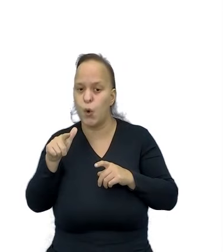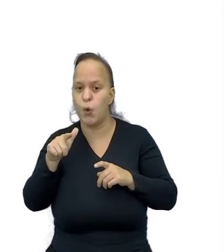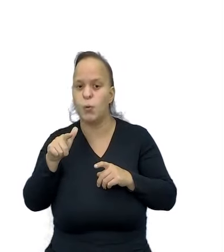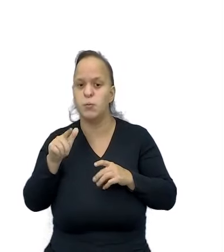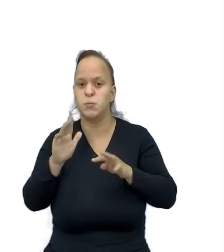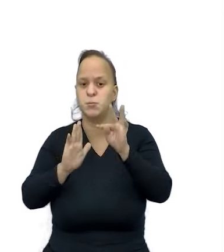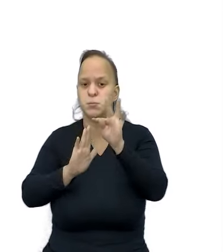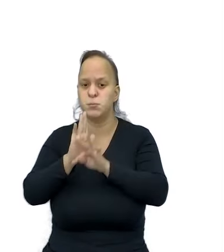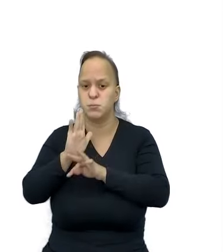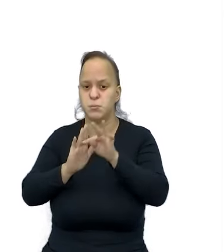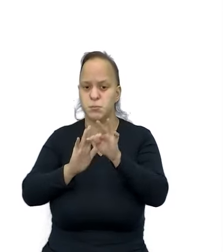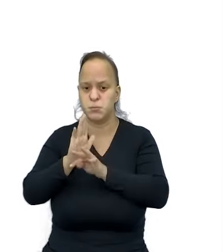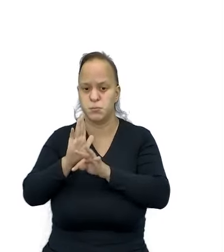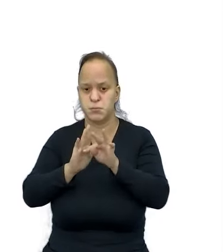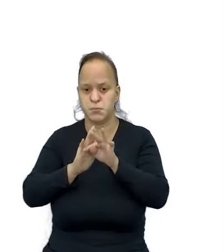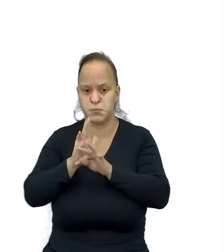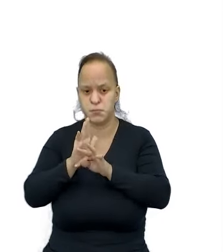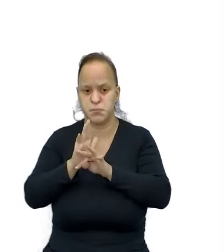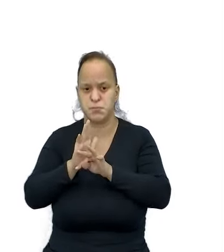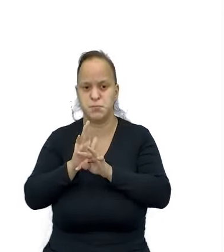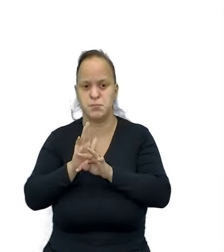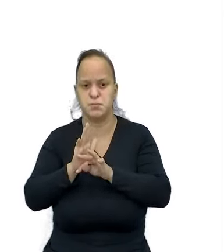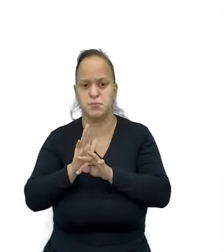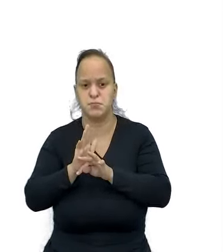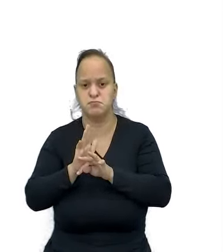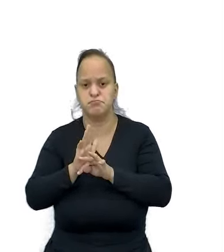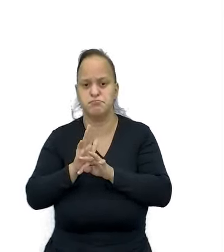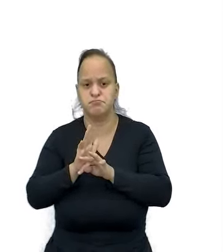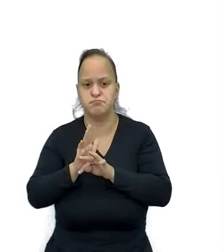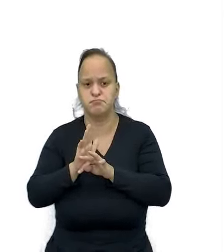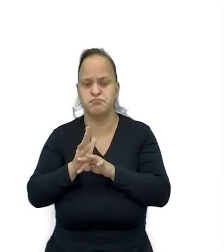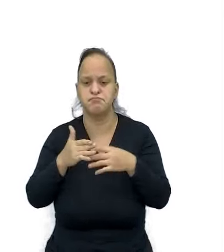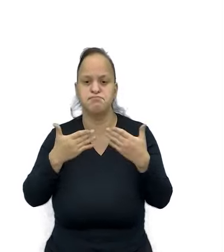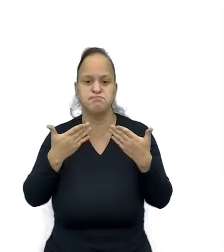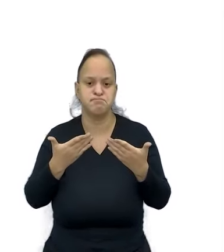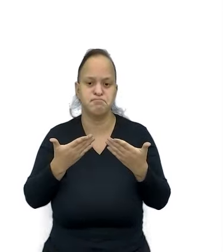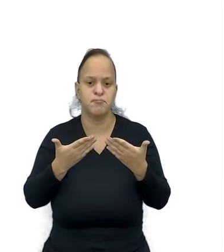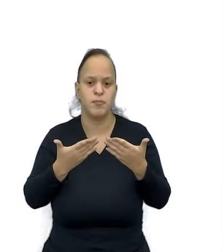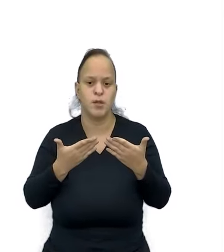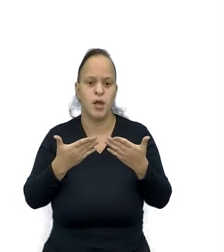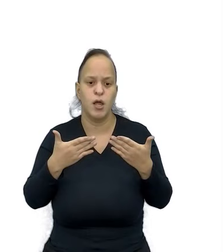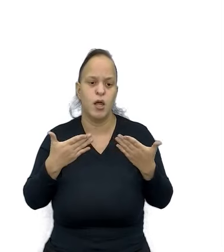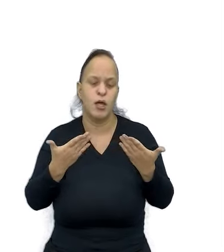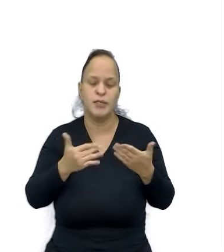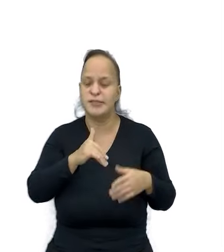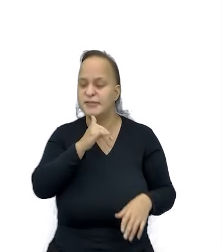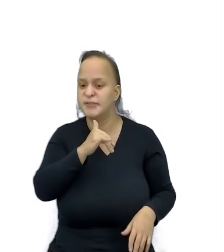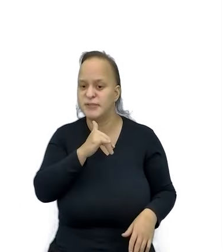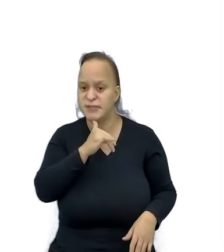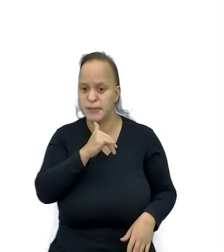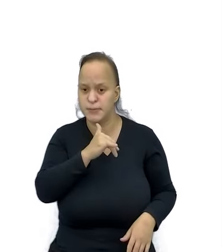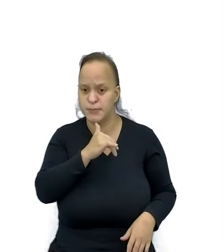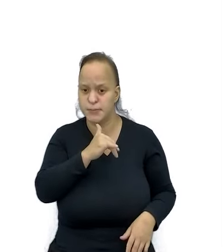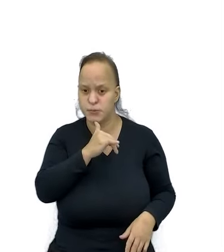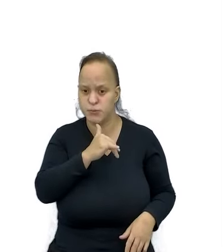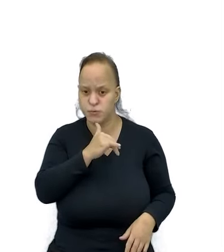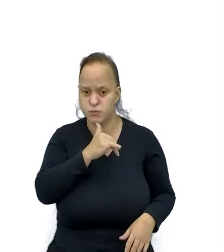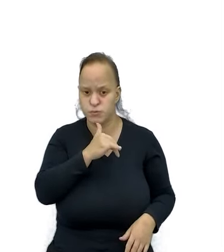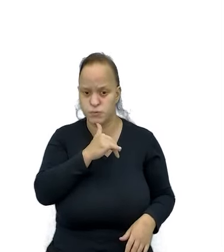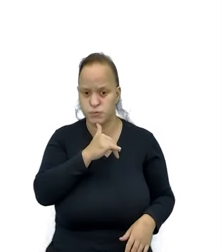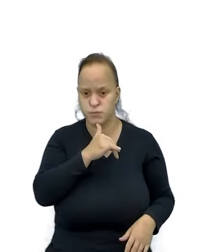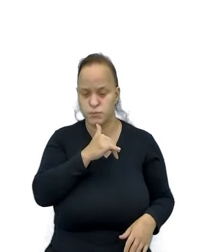aspectos composicionais e estruturais. Então, ele observa aqui praticamente 2 gêneros textuais. Ele trabalha, então, com esse gênero de carta ao